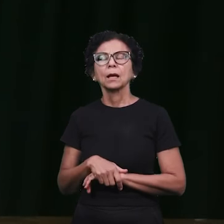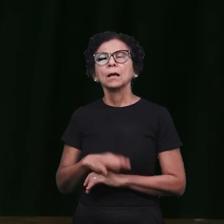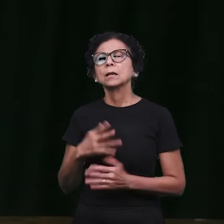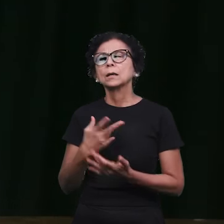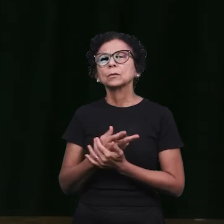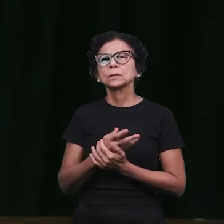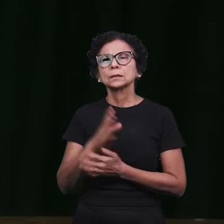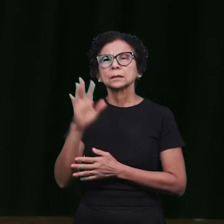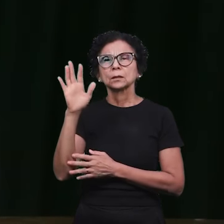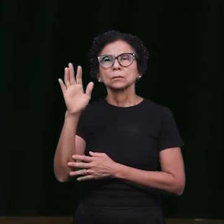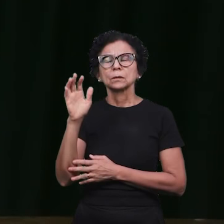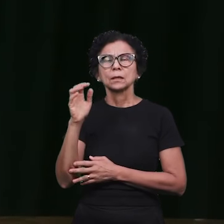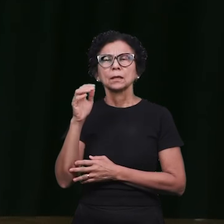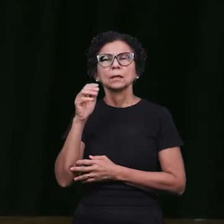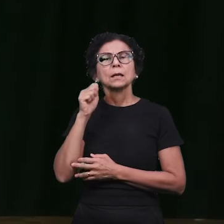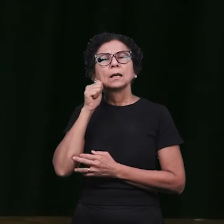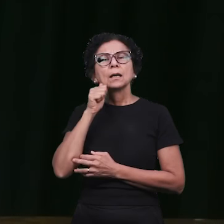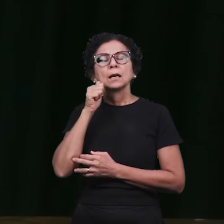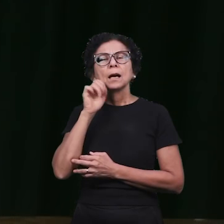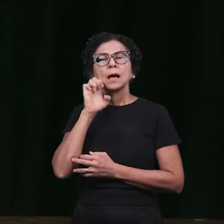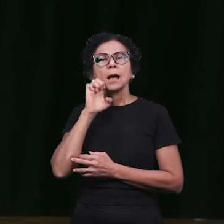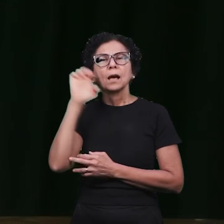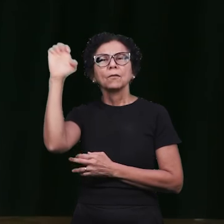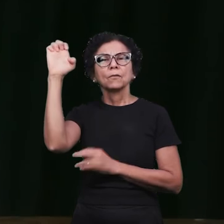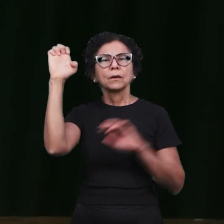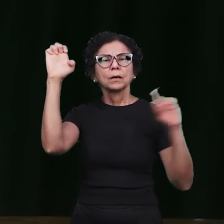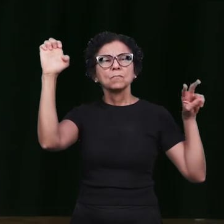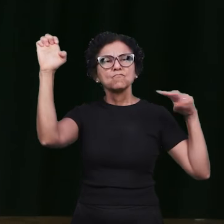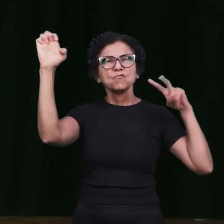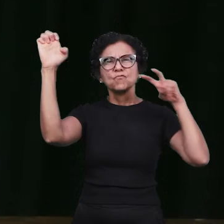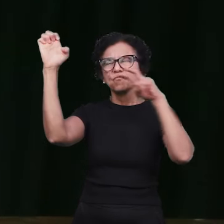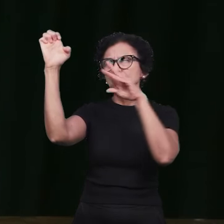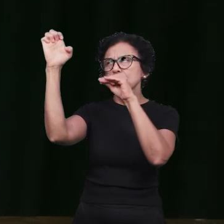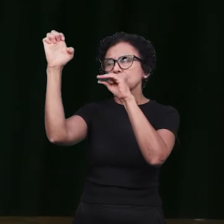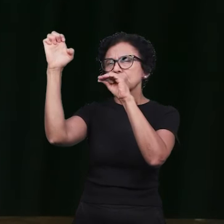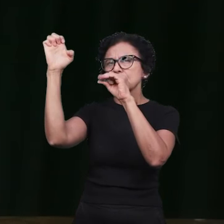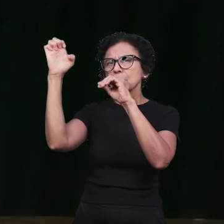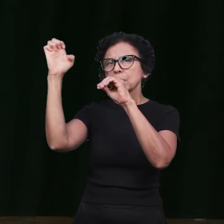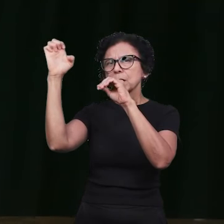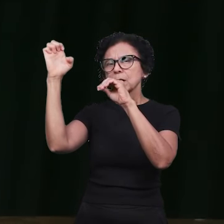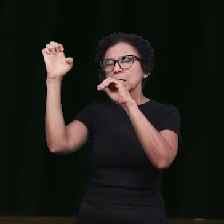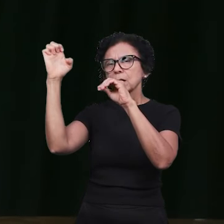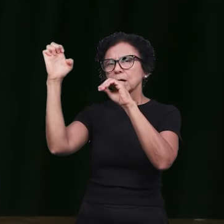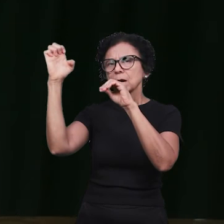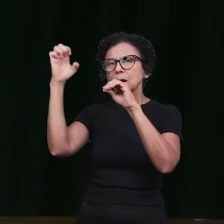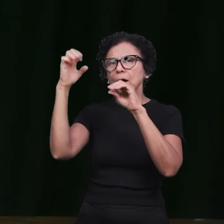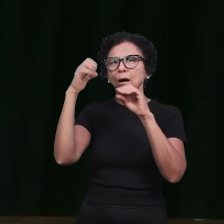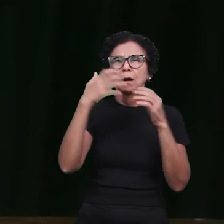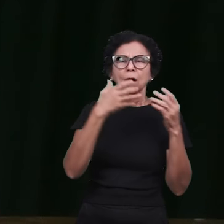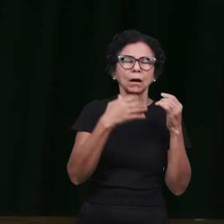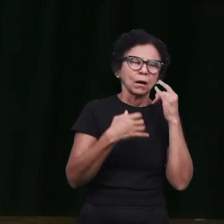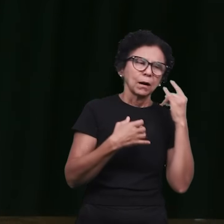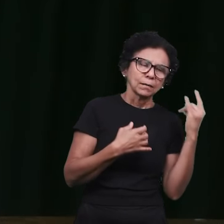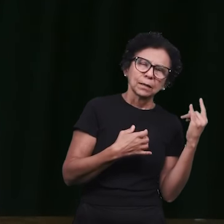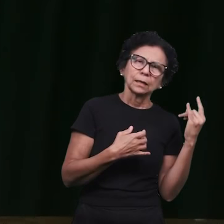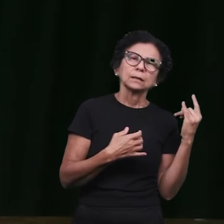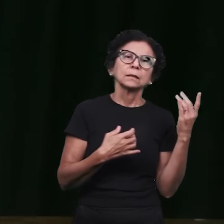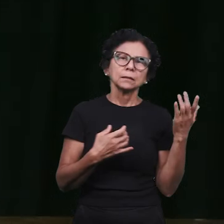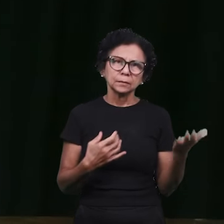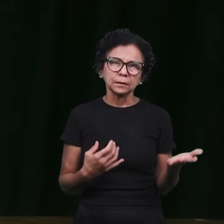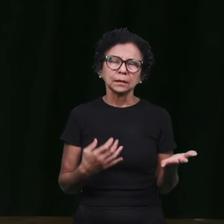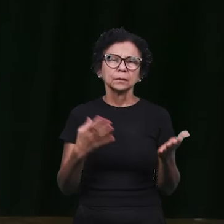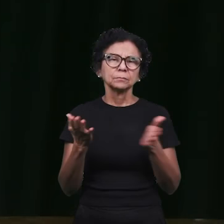a palavra fala que a esposa de Amã, ela que vai ser usada